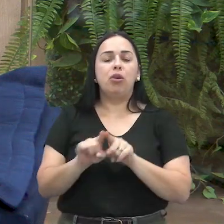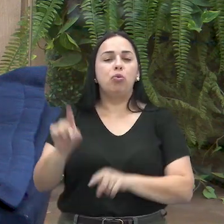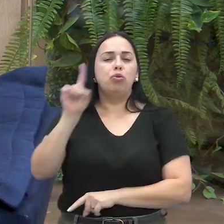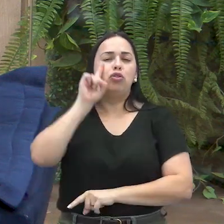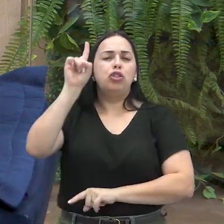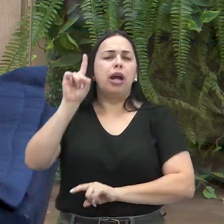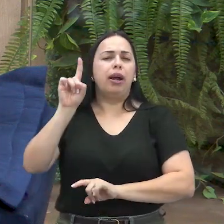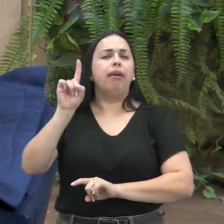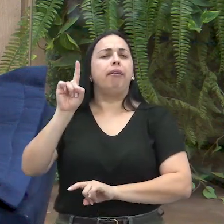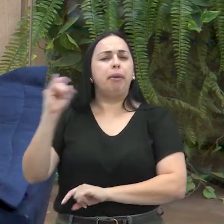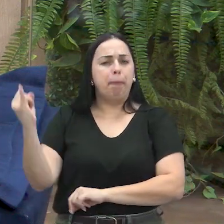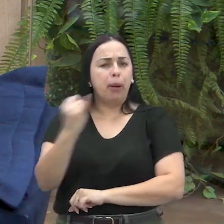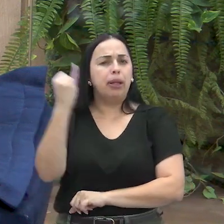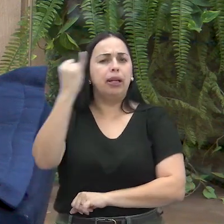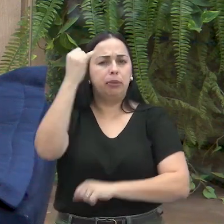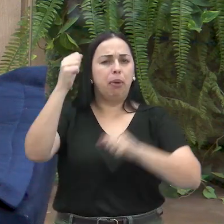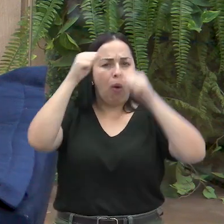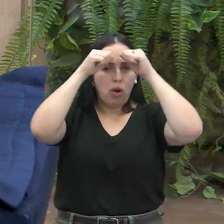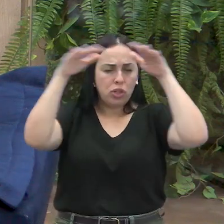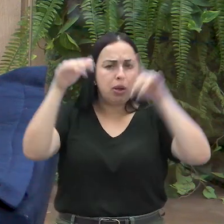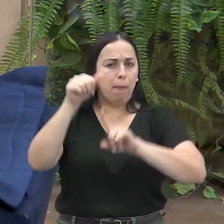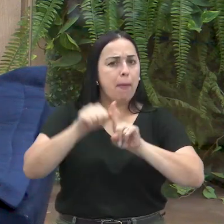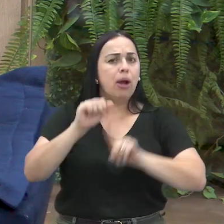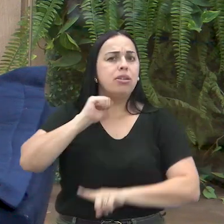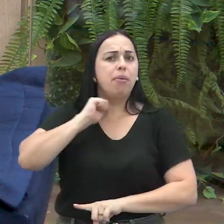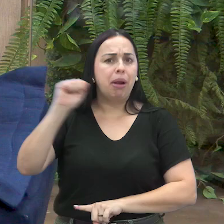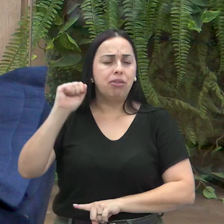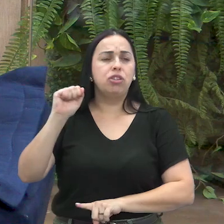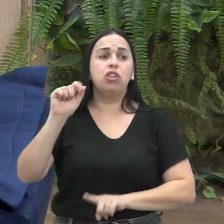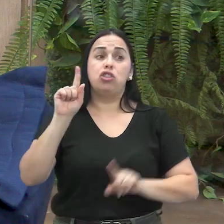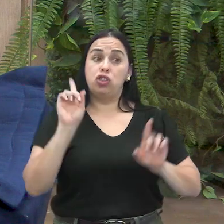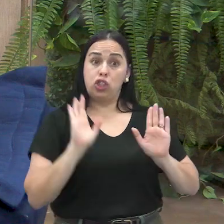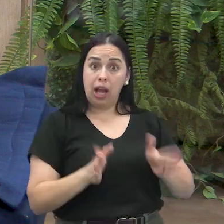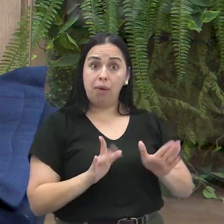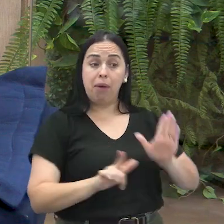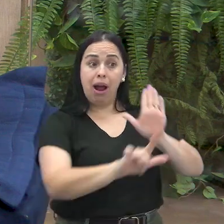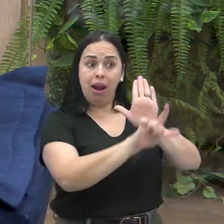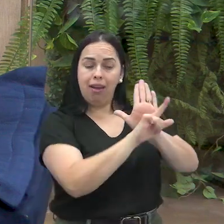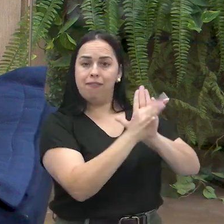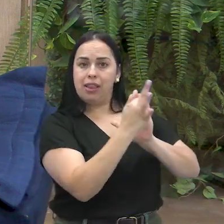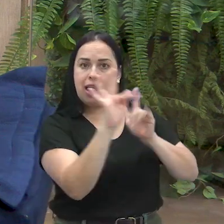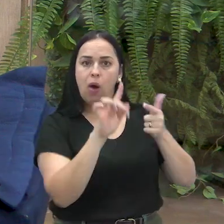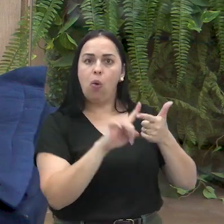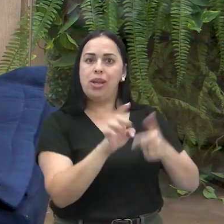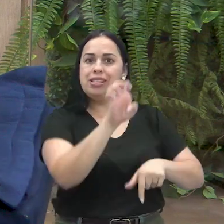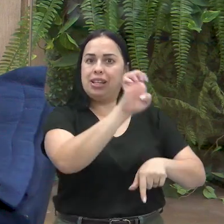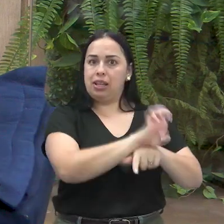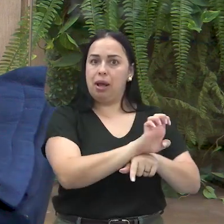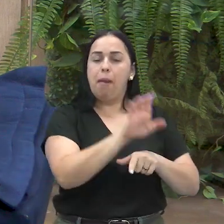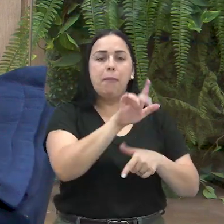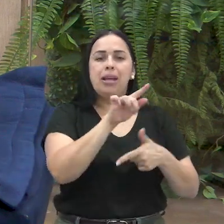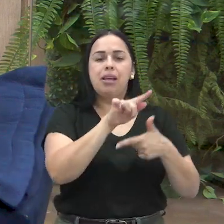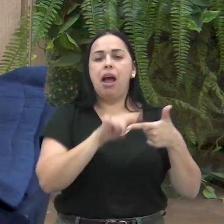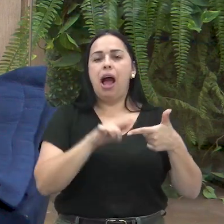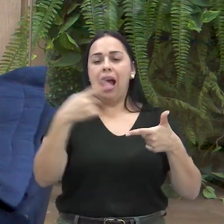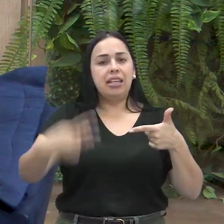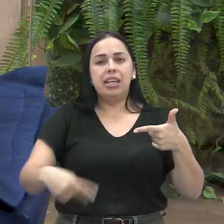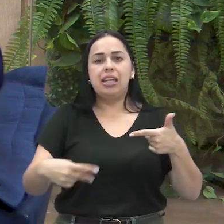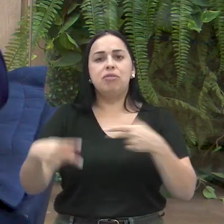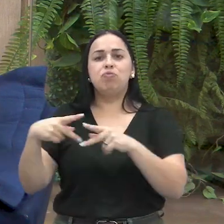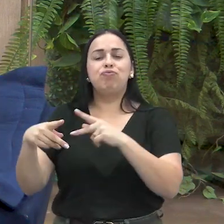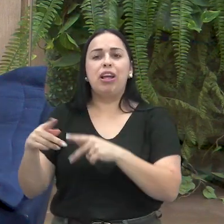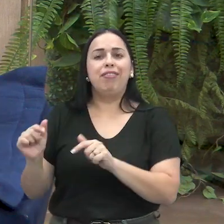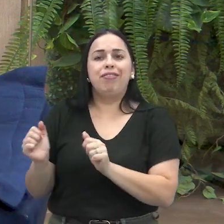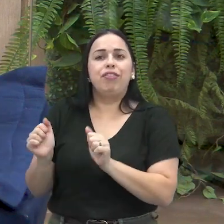Dia da Conscientização do Autismo, né, em abril, já era uma lei federal, já era uma lei estadual, mas não se fazia nada